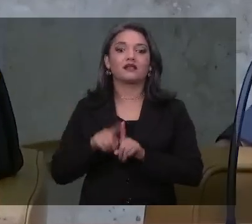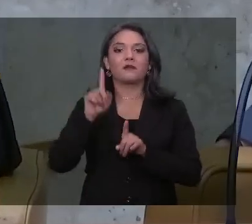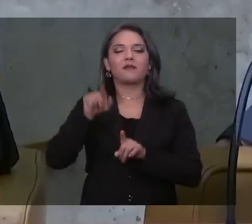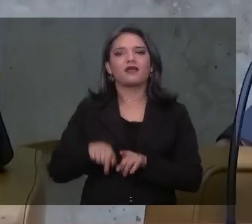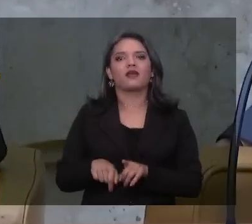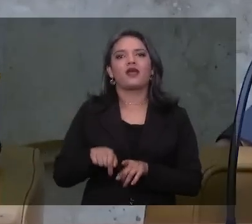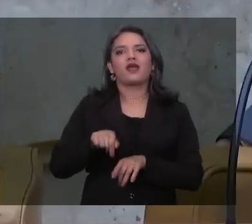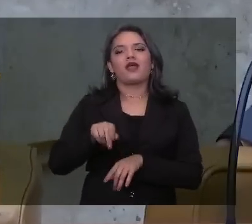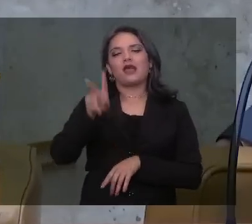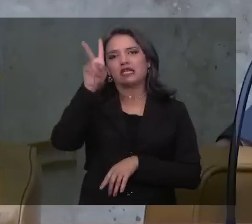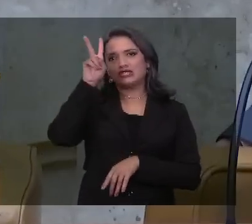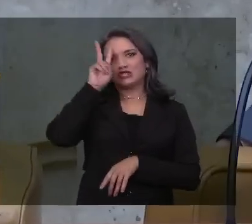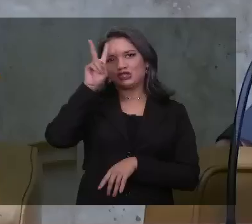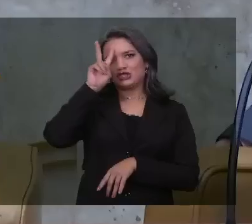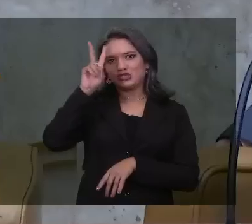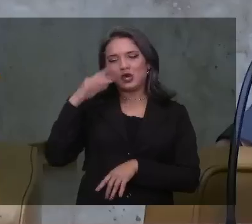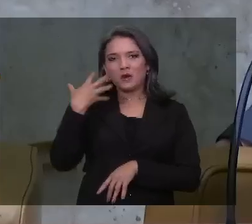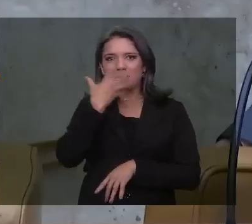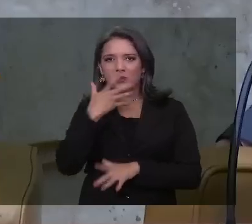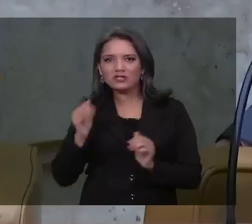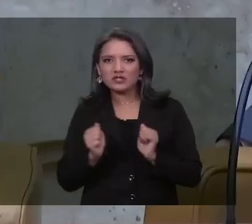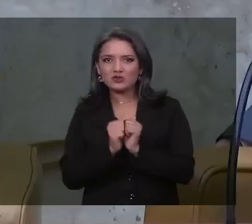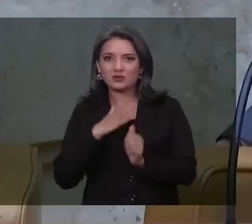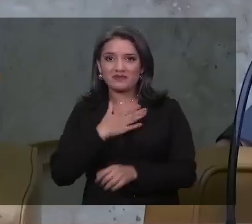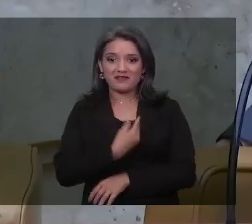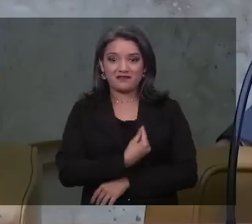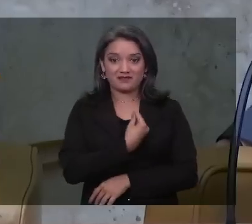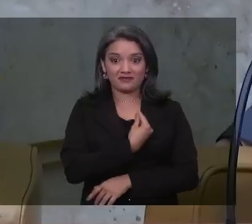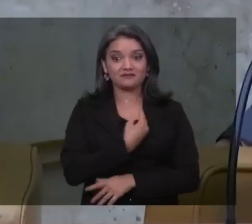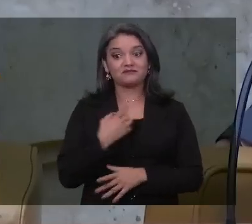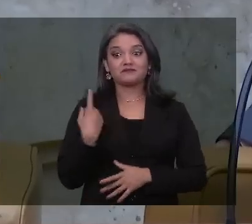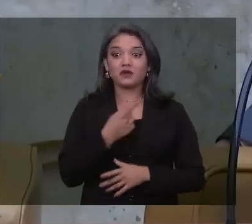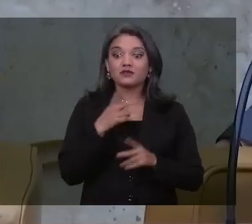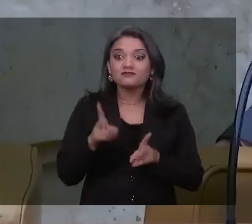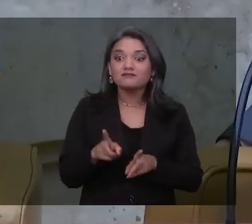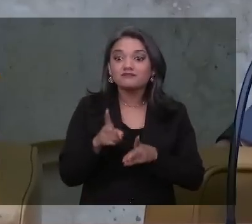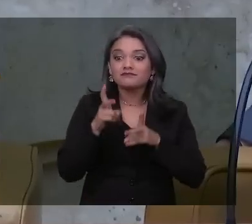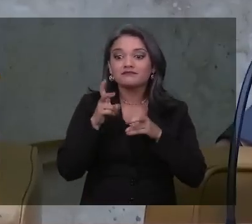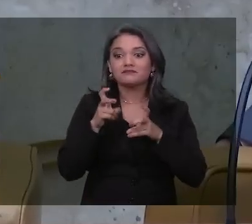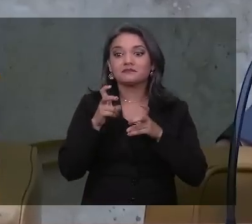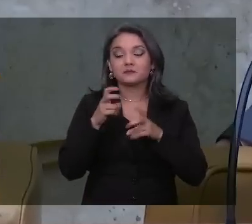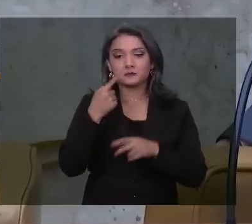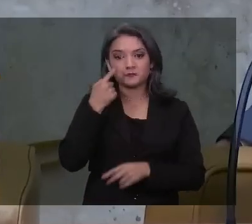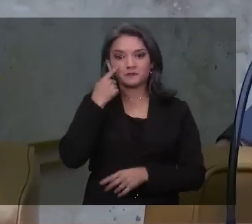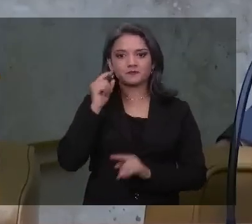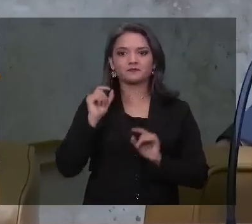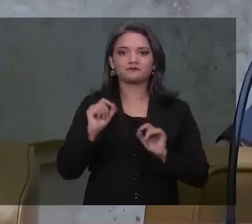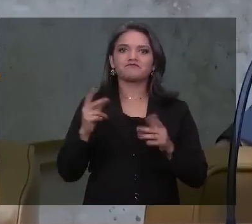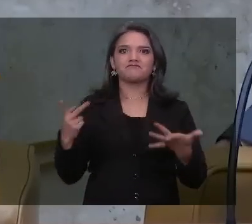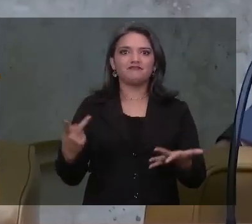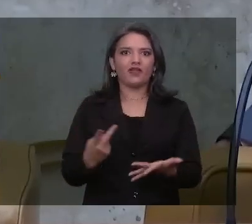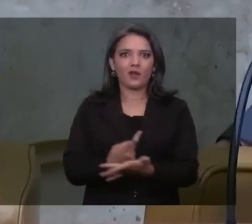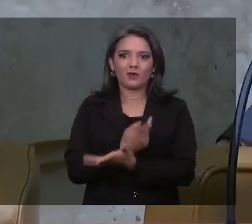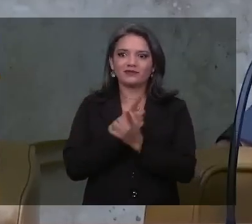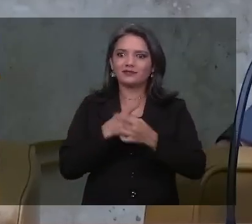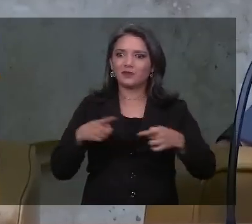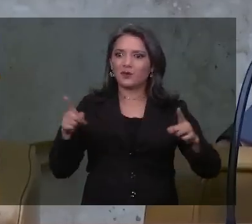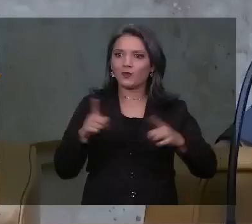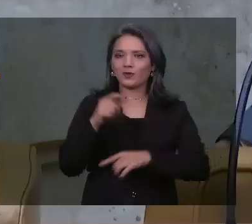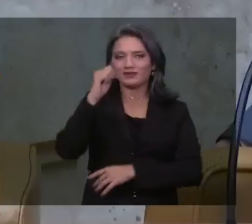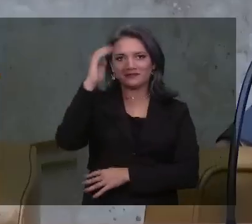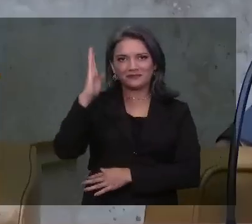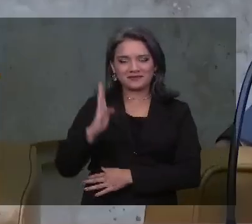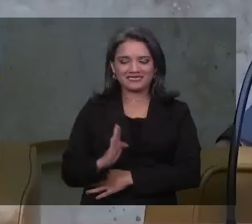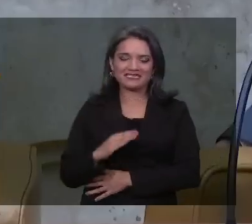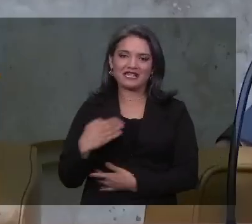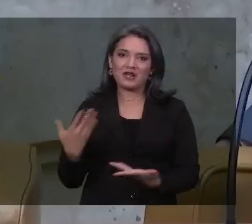Como se pôde constatar na memorável execução do hino nacional que ouvimos hoje